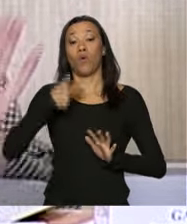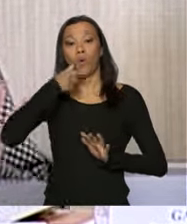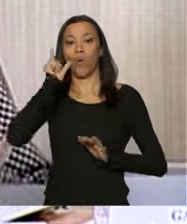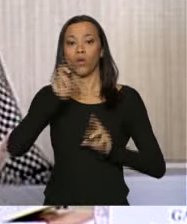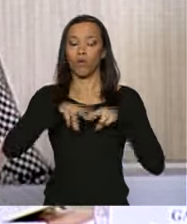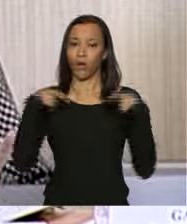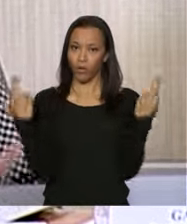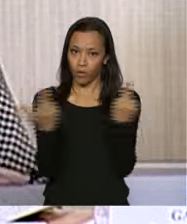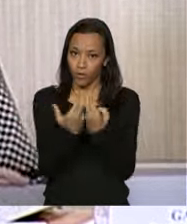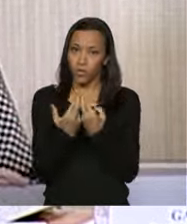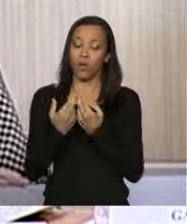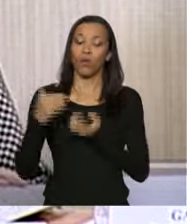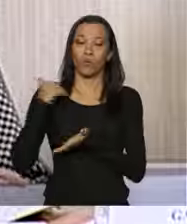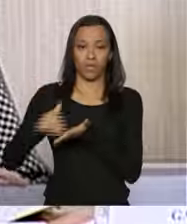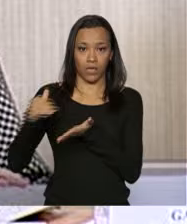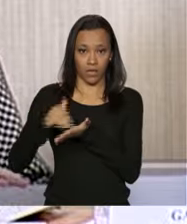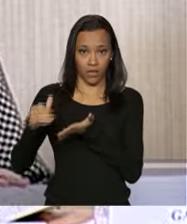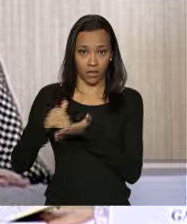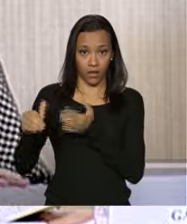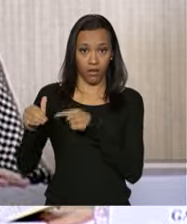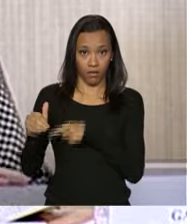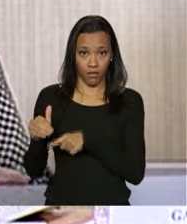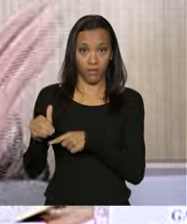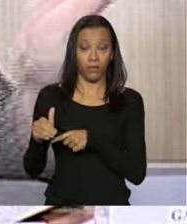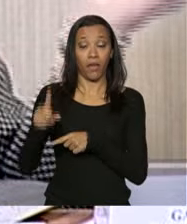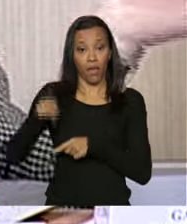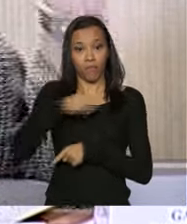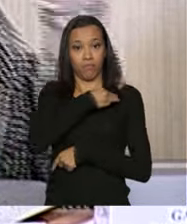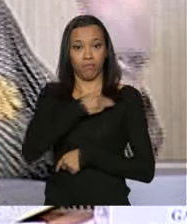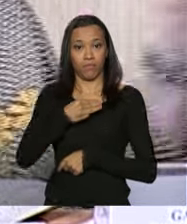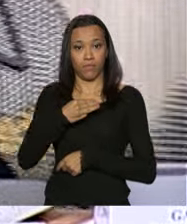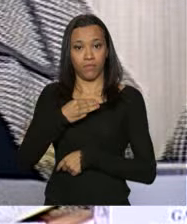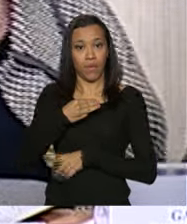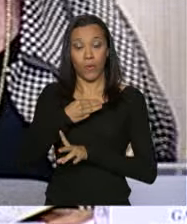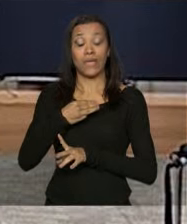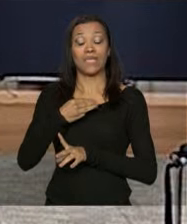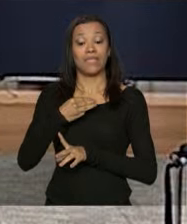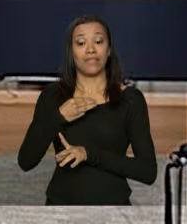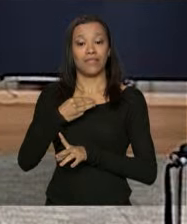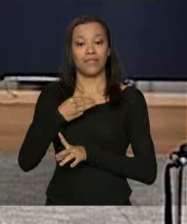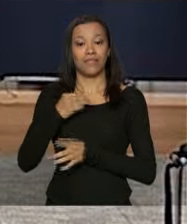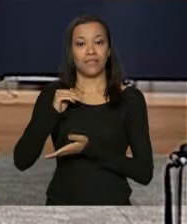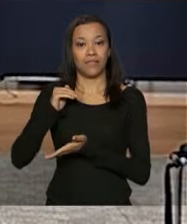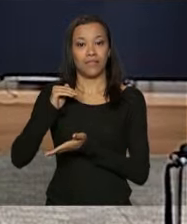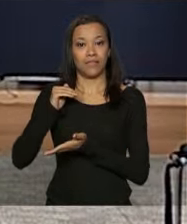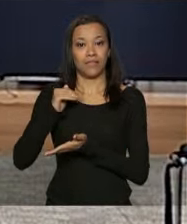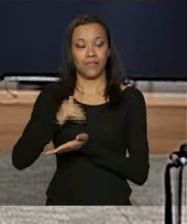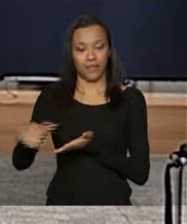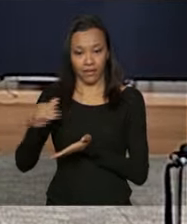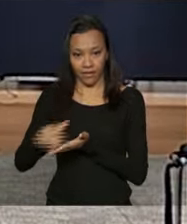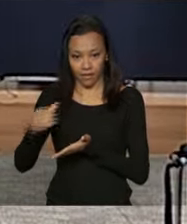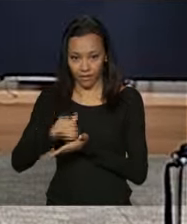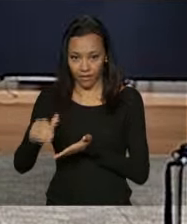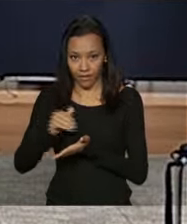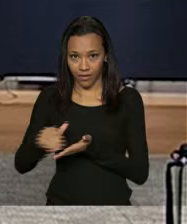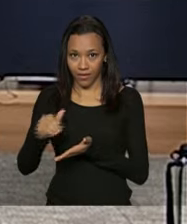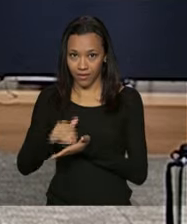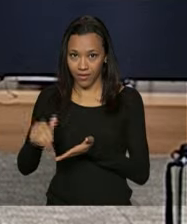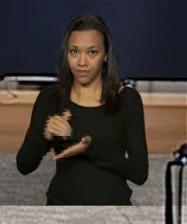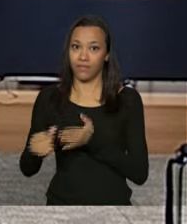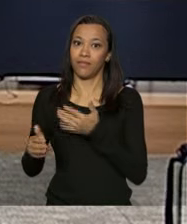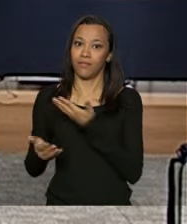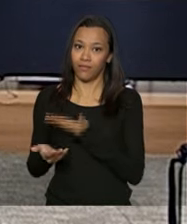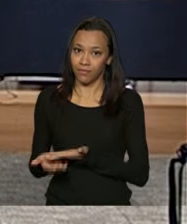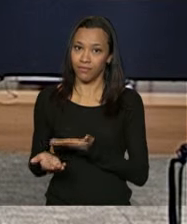o secretário Gabriel Medina, ministro Gabriel, eh, secretário, o ministro Miguel Rosseto. Tô te promovendo,